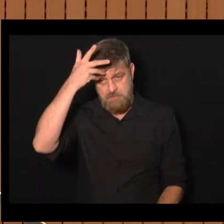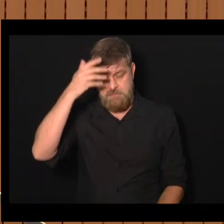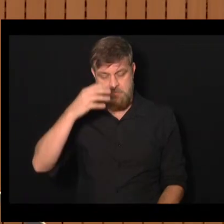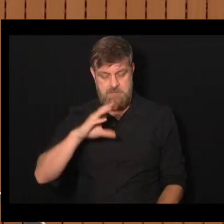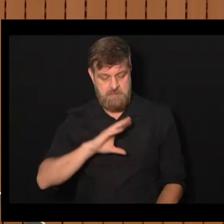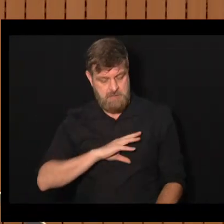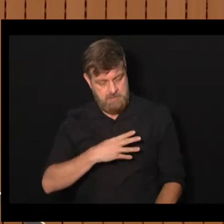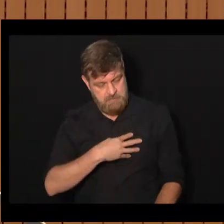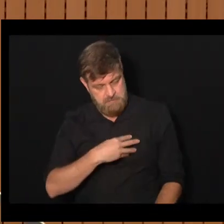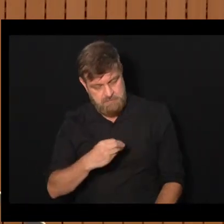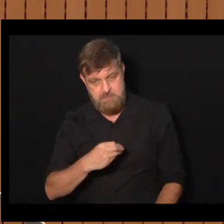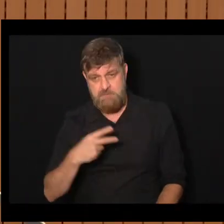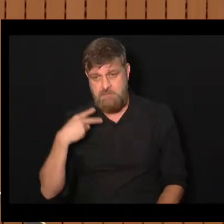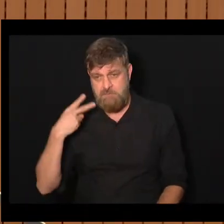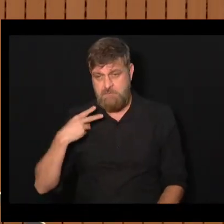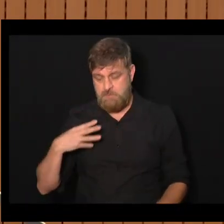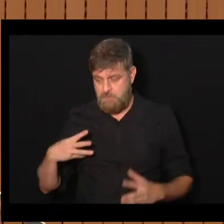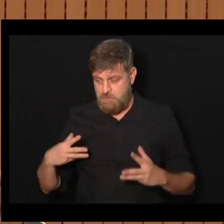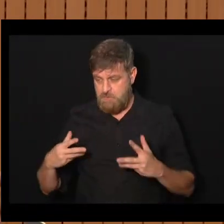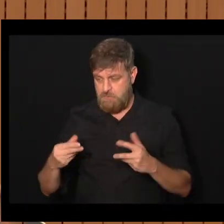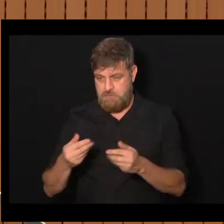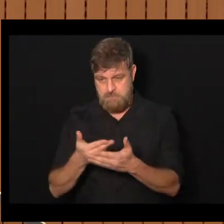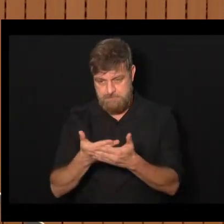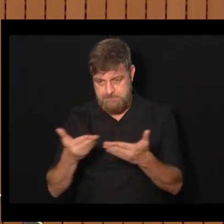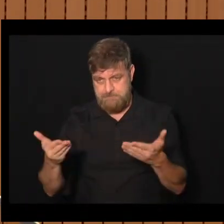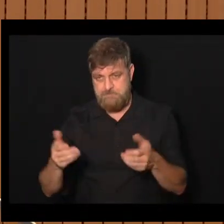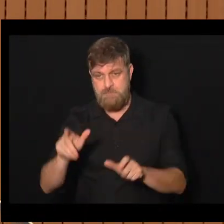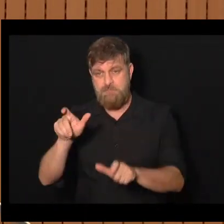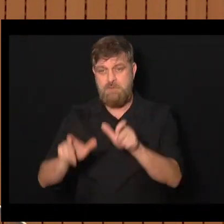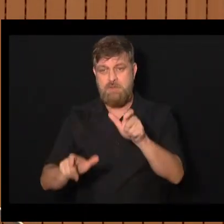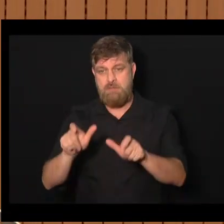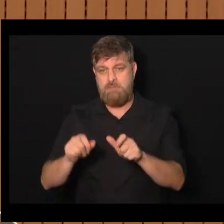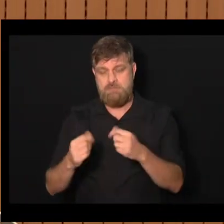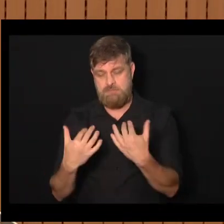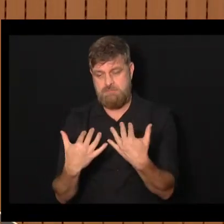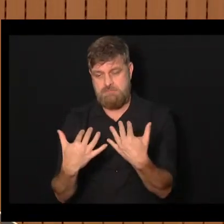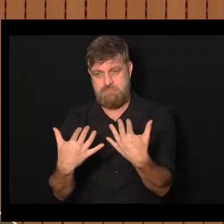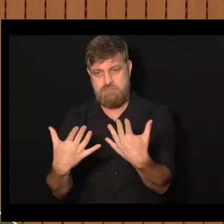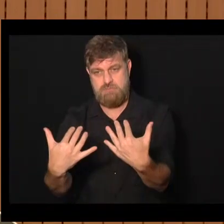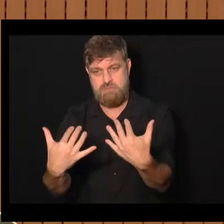Filho, demais vereadores presentes, as pessoas que ainda se encontram presentes